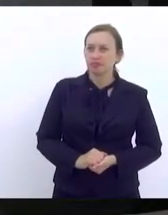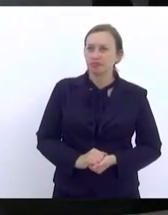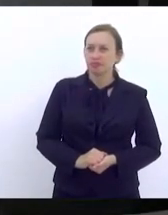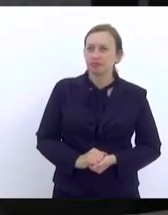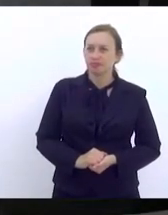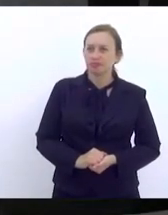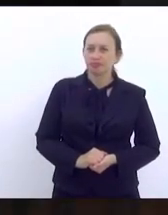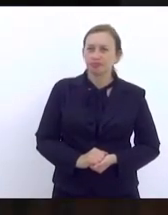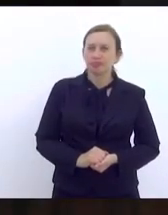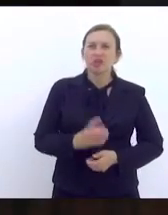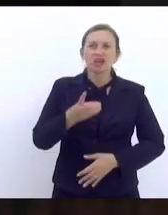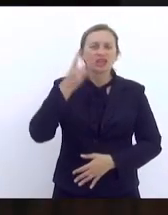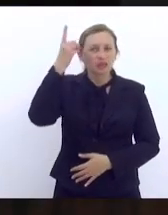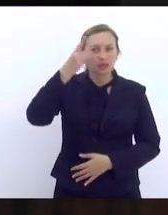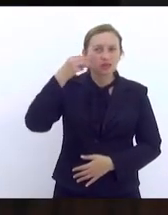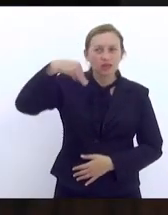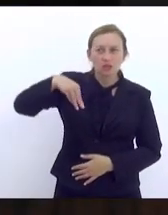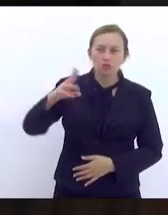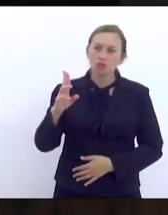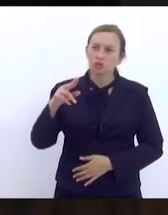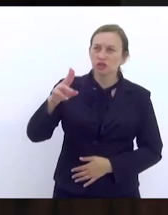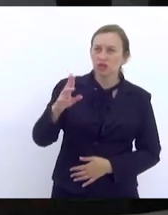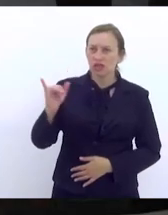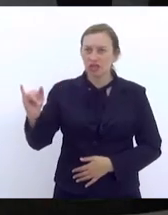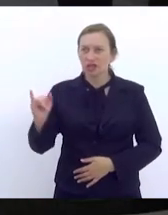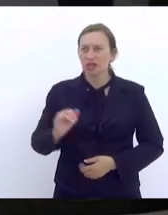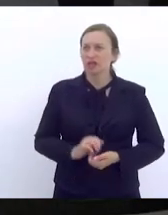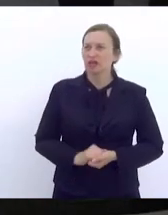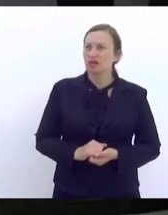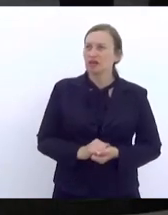é deputado munita escrito